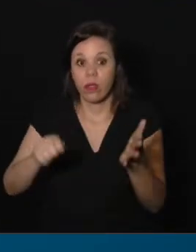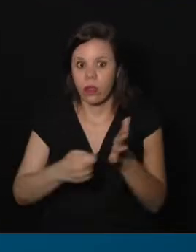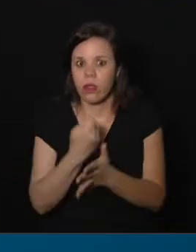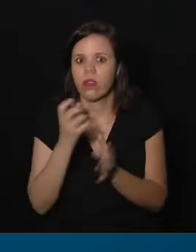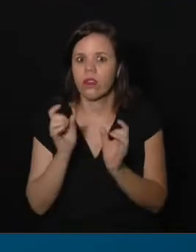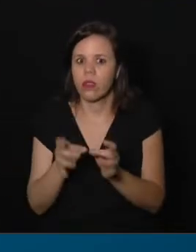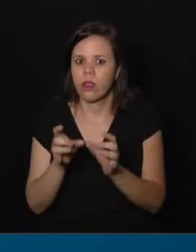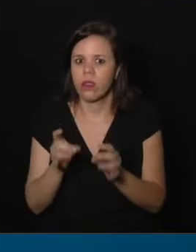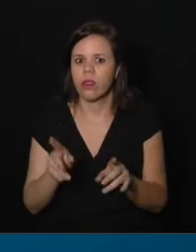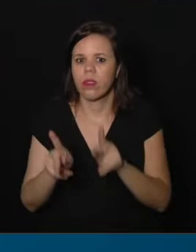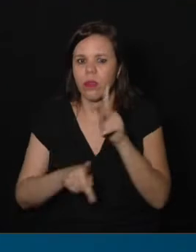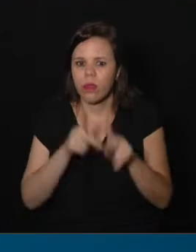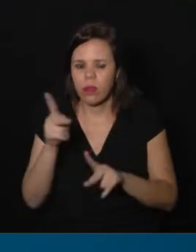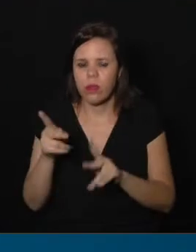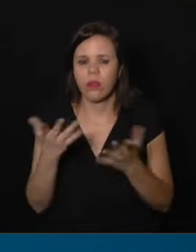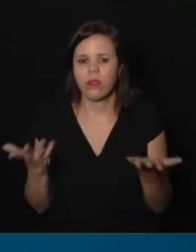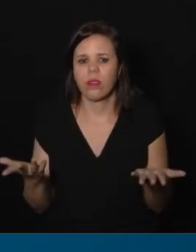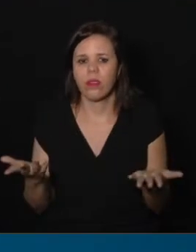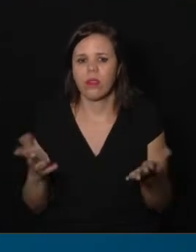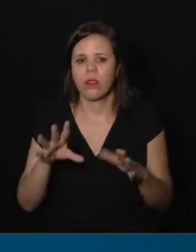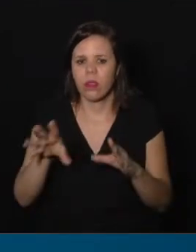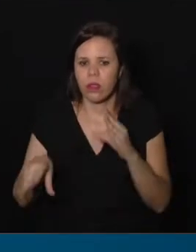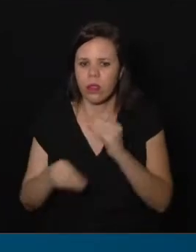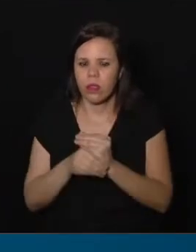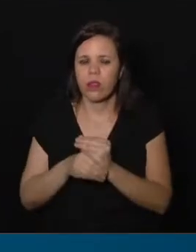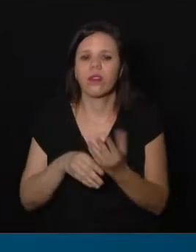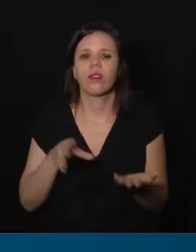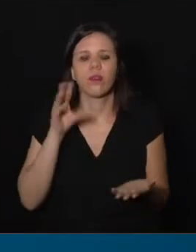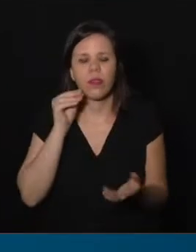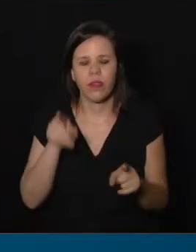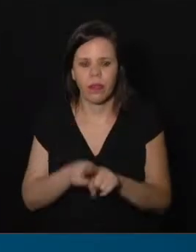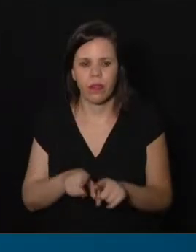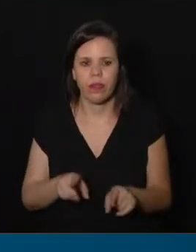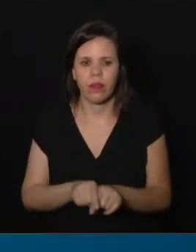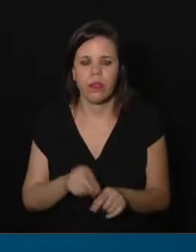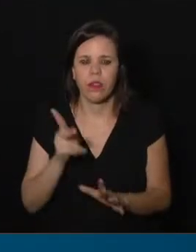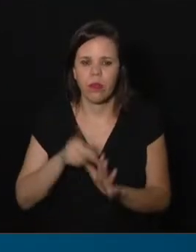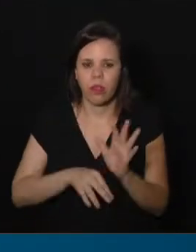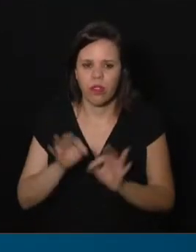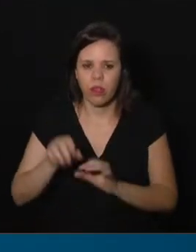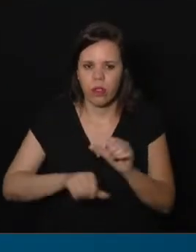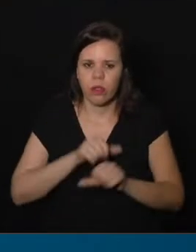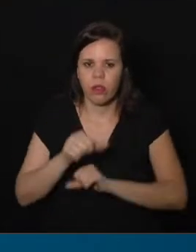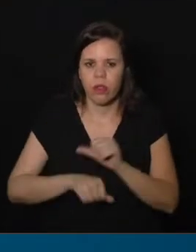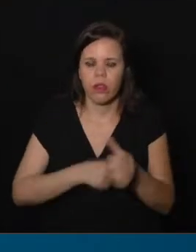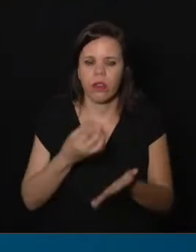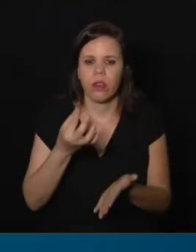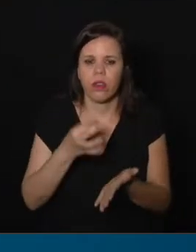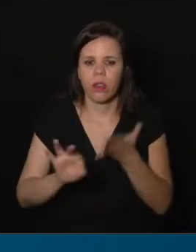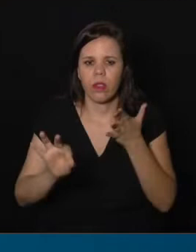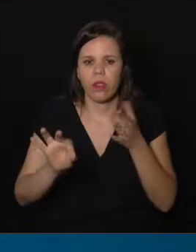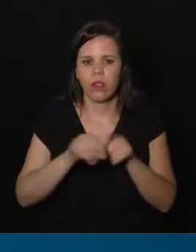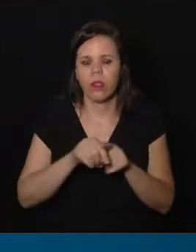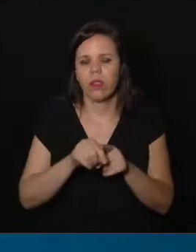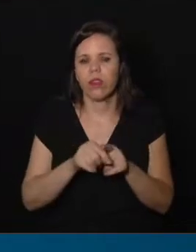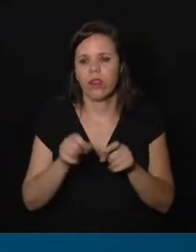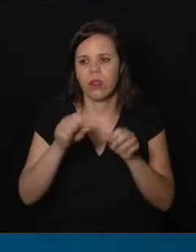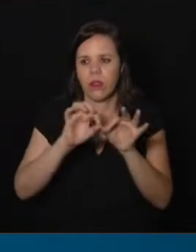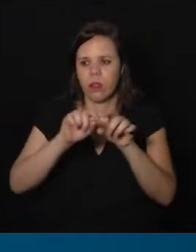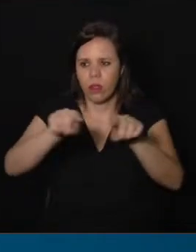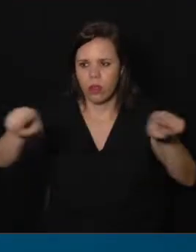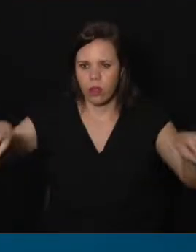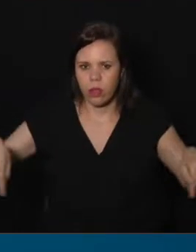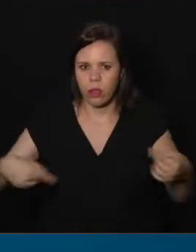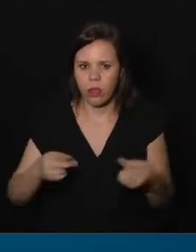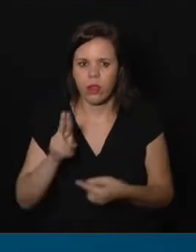venda a proprietários lindeiros, instituindo servidões. O projeto altera essa lei para corrigir a descrição de uma área que foi